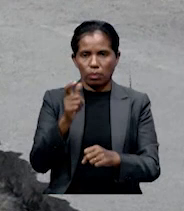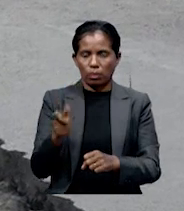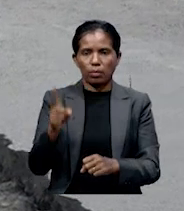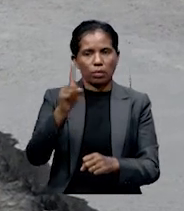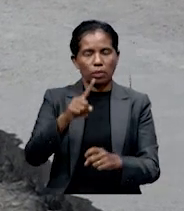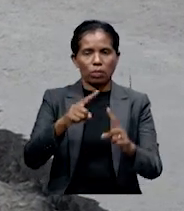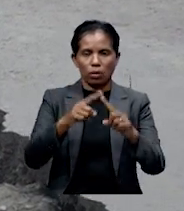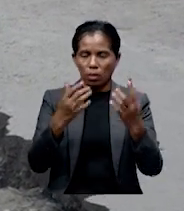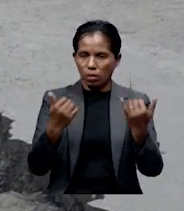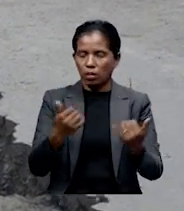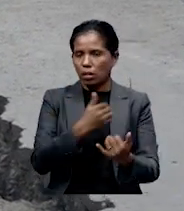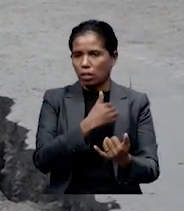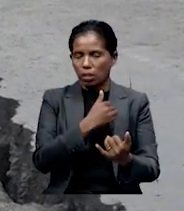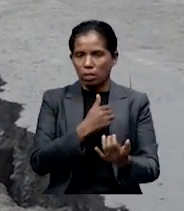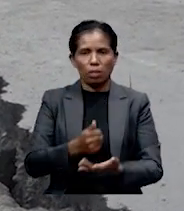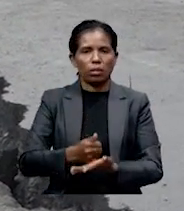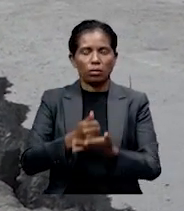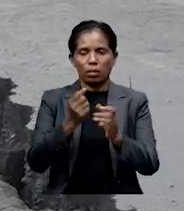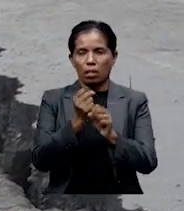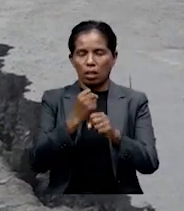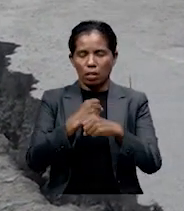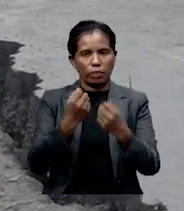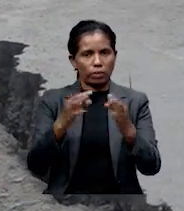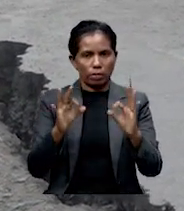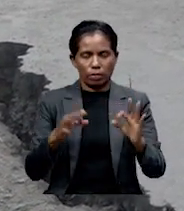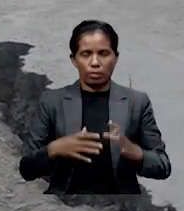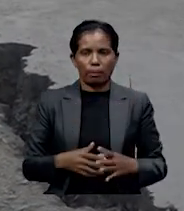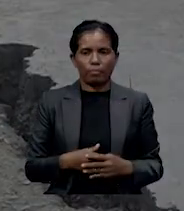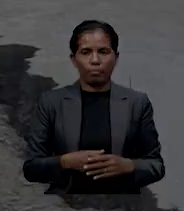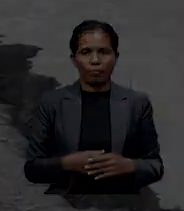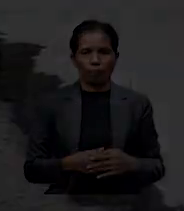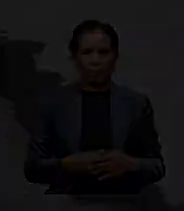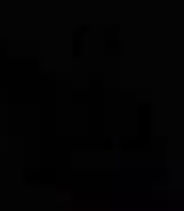agora se dá o que resolve hotou. Juliana Pereira, Tito Silva, Germain.